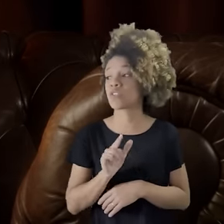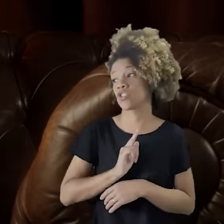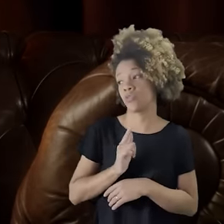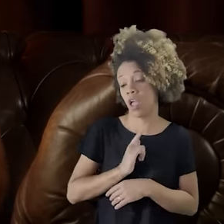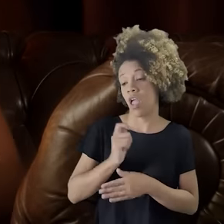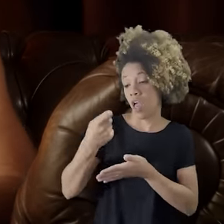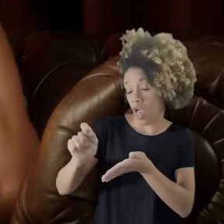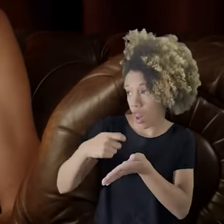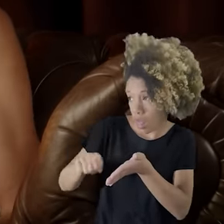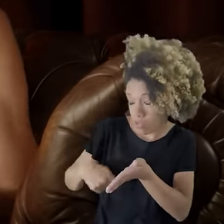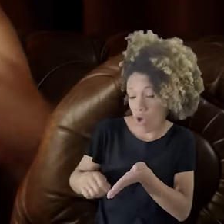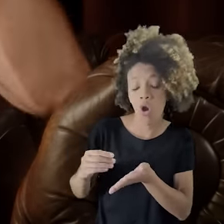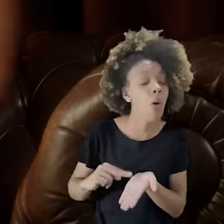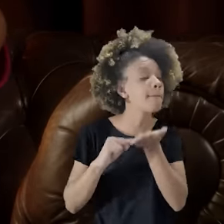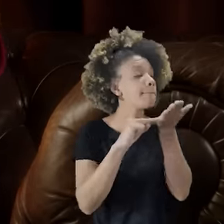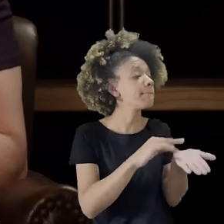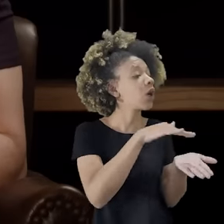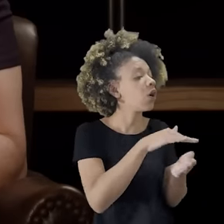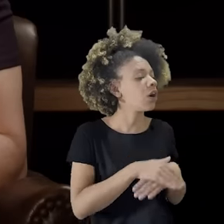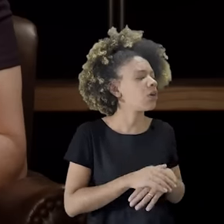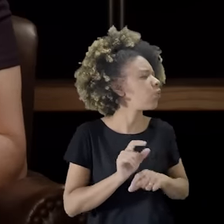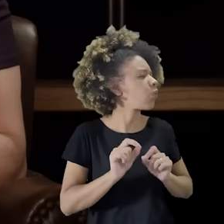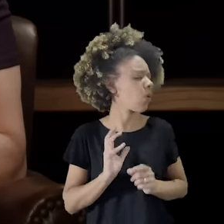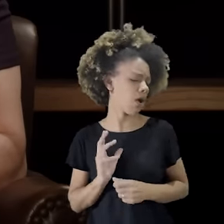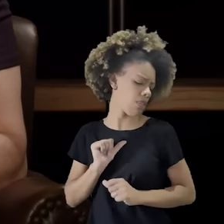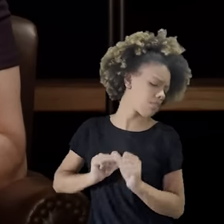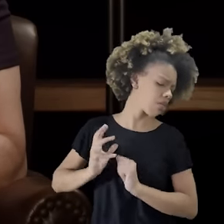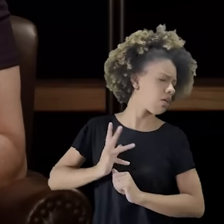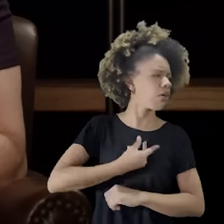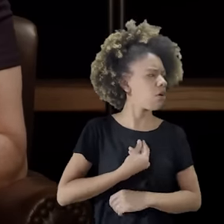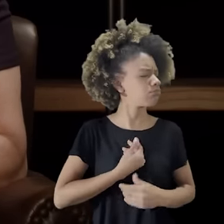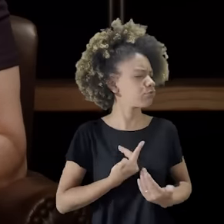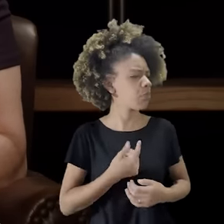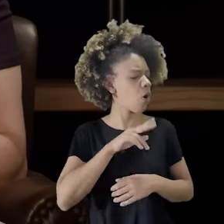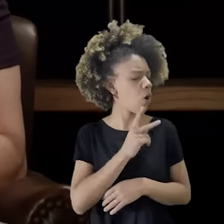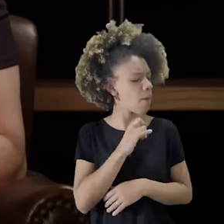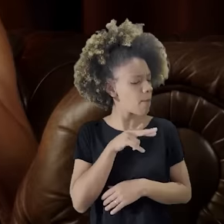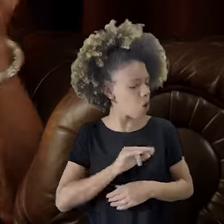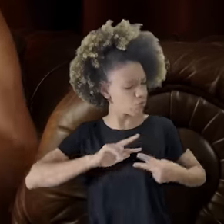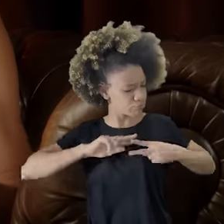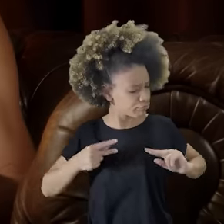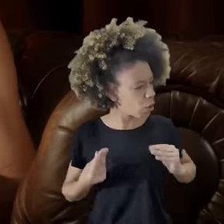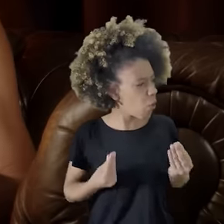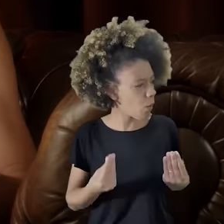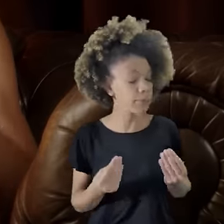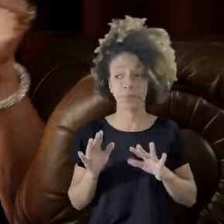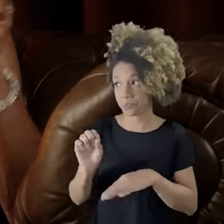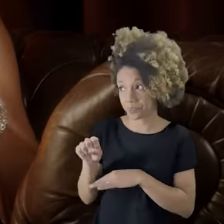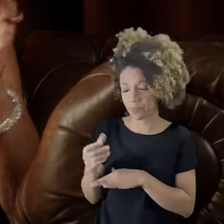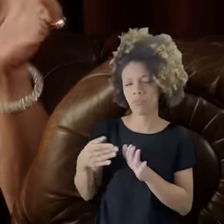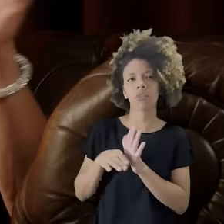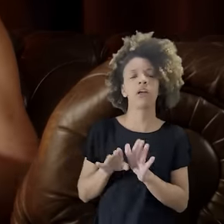você tiver ela autoriza ela fala para endocrino o que que essa transição Ela te dá hormônios que que é isso aí o que aconteceu